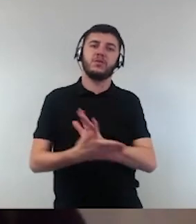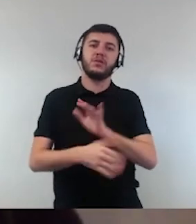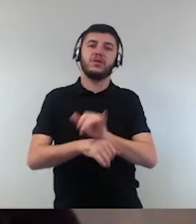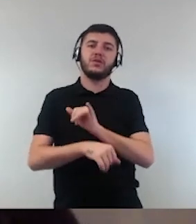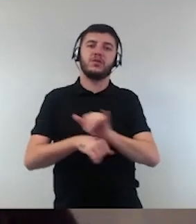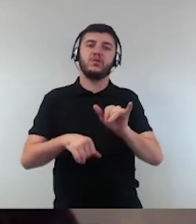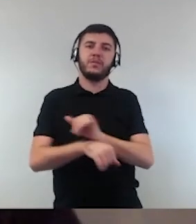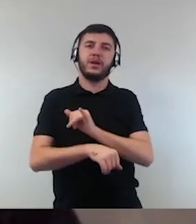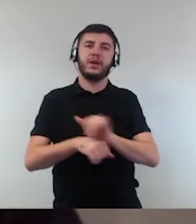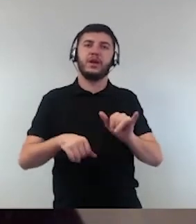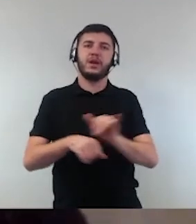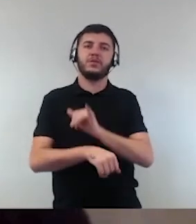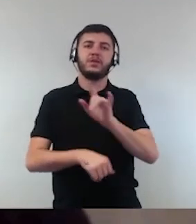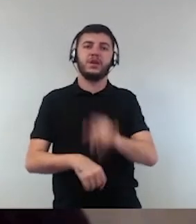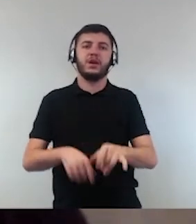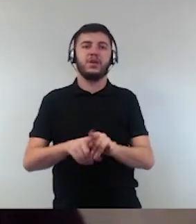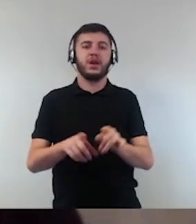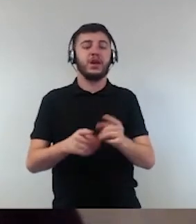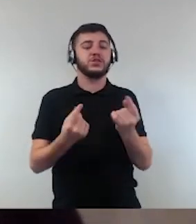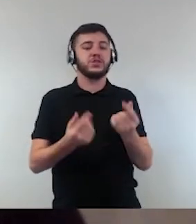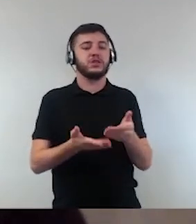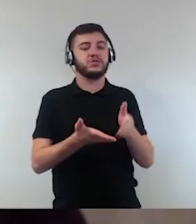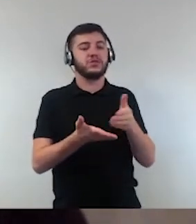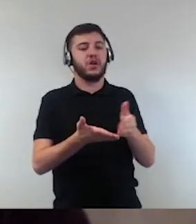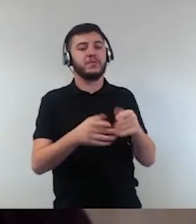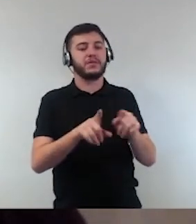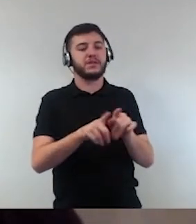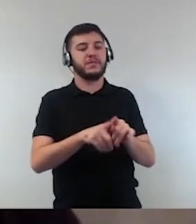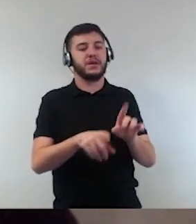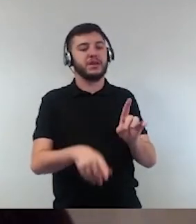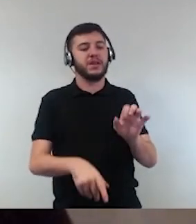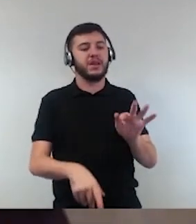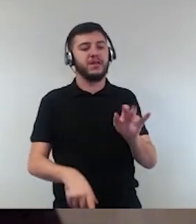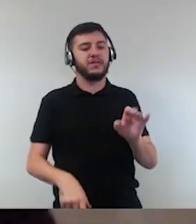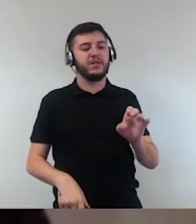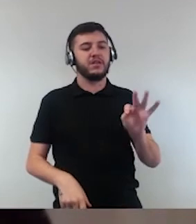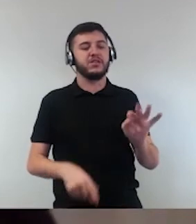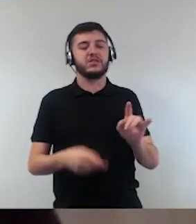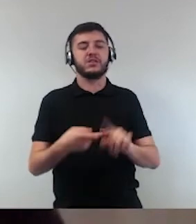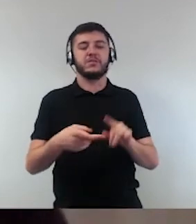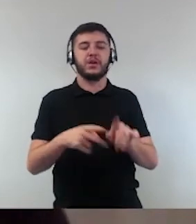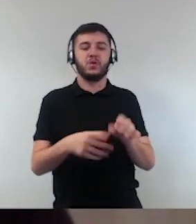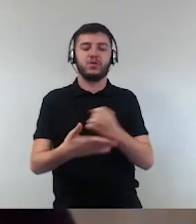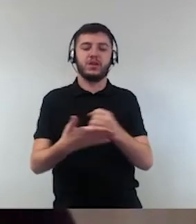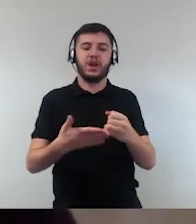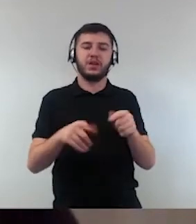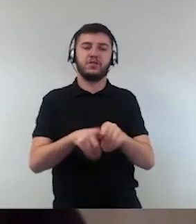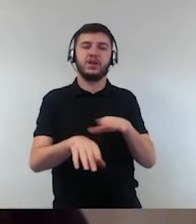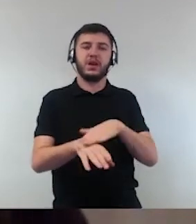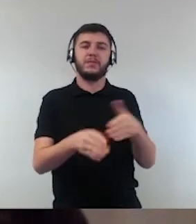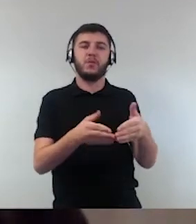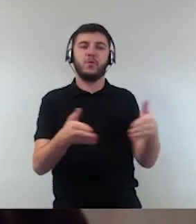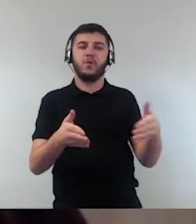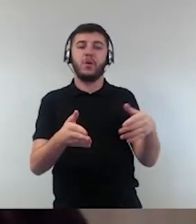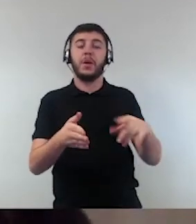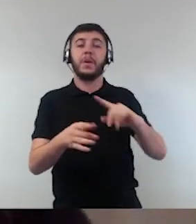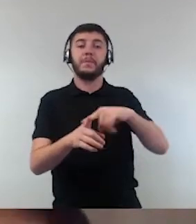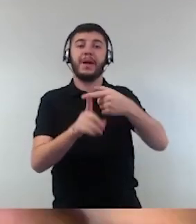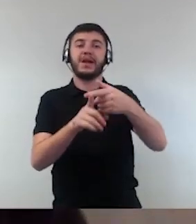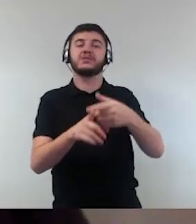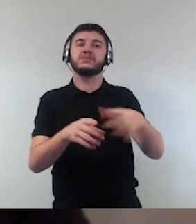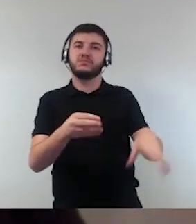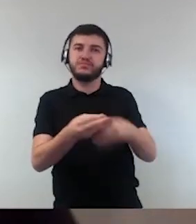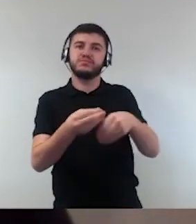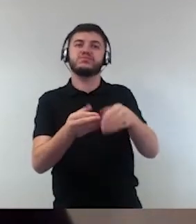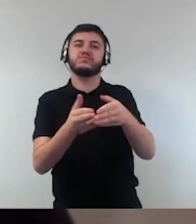sobras e déficits, nós temos a possibilidade também de prorrogação desses contratos, nós temos na legislação algumas ferramentas para que